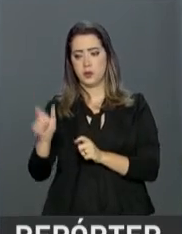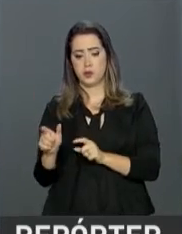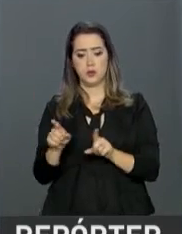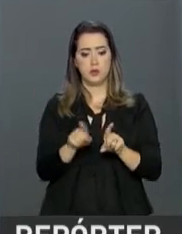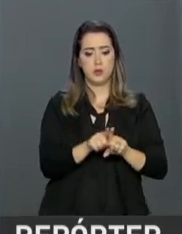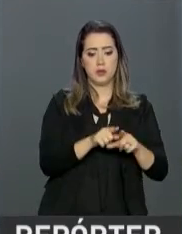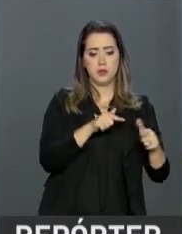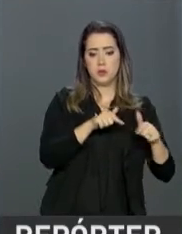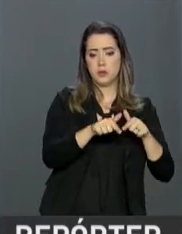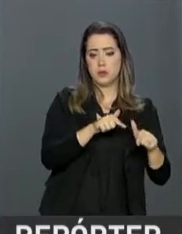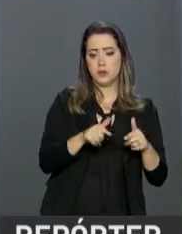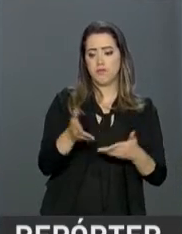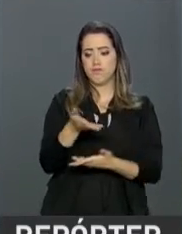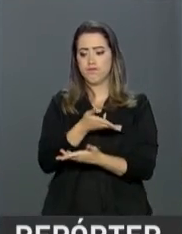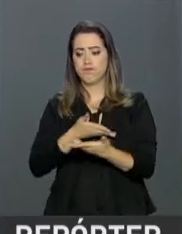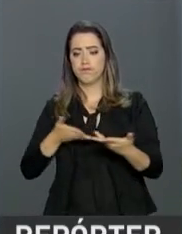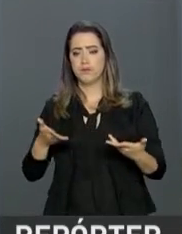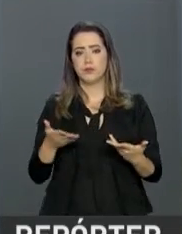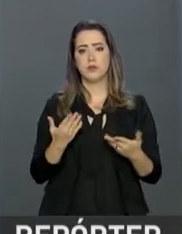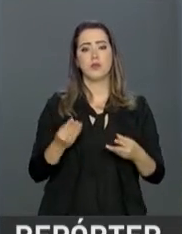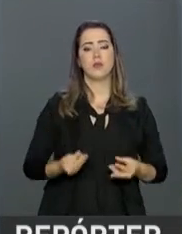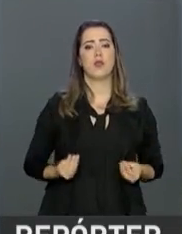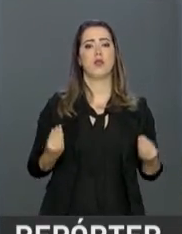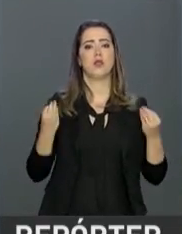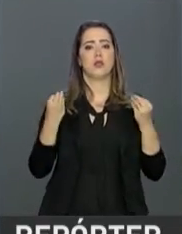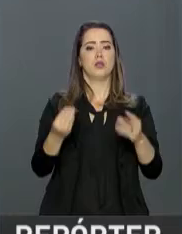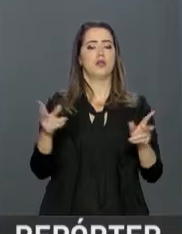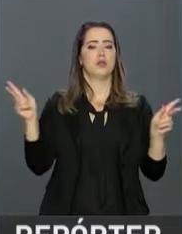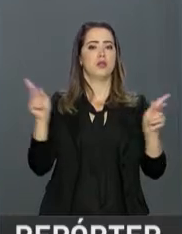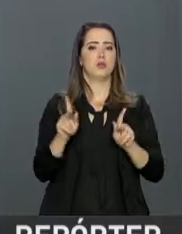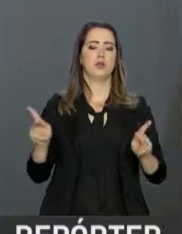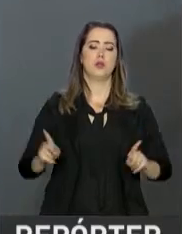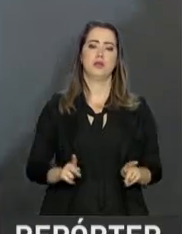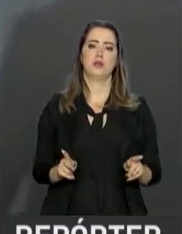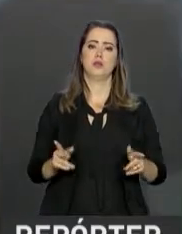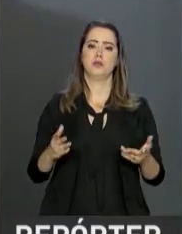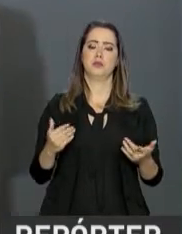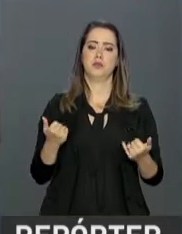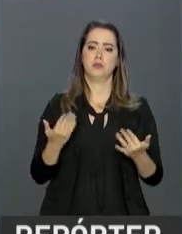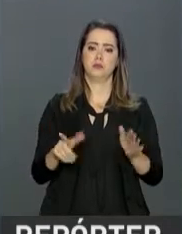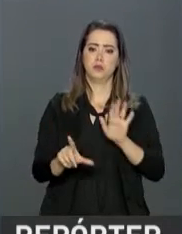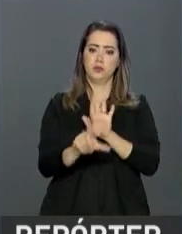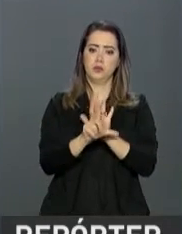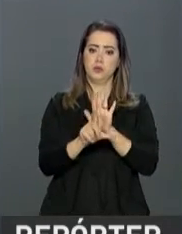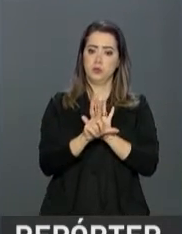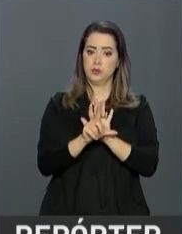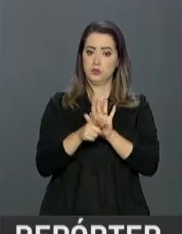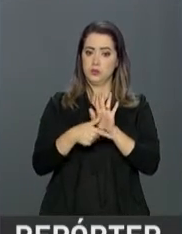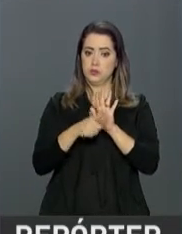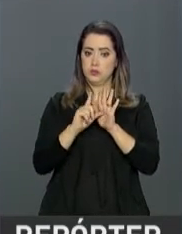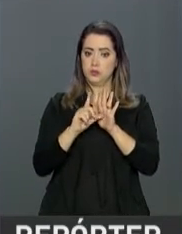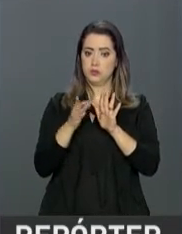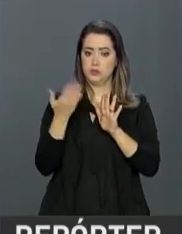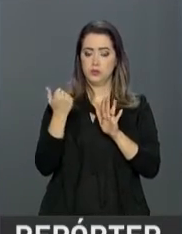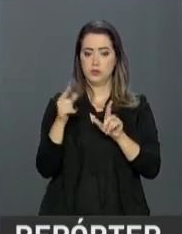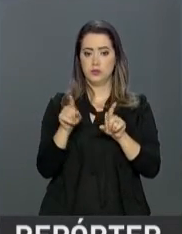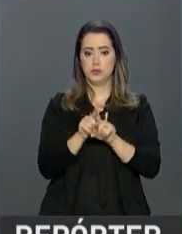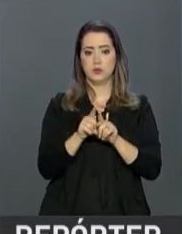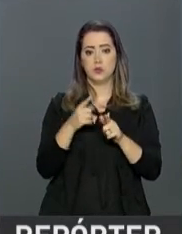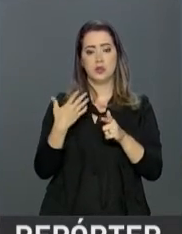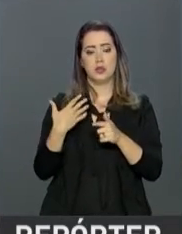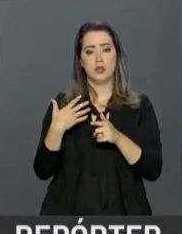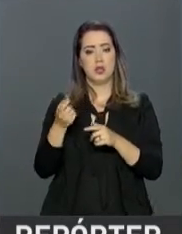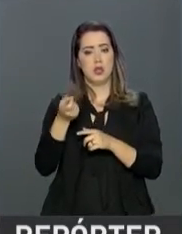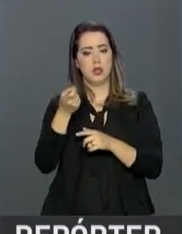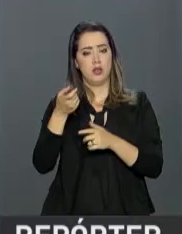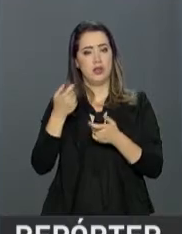trabalhador brasileiro e para a justiça do trabalho no brasil a pacificação de leis que muitas vezes estavam obsoletas